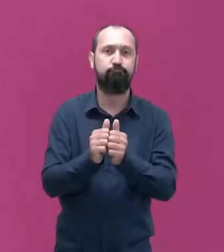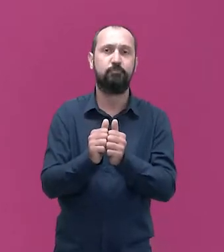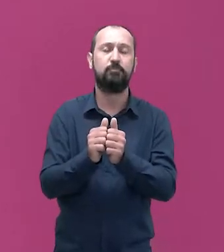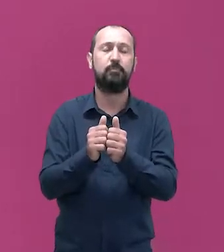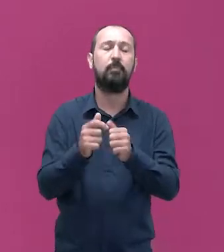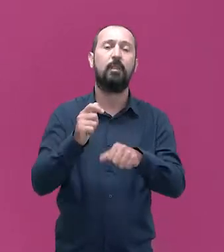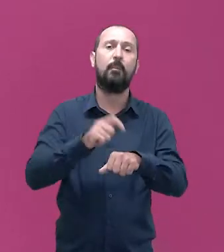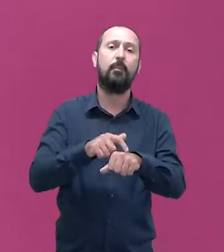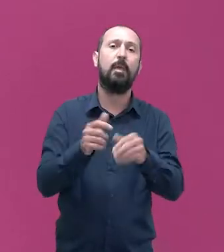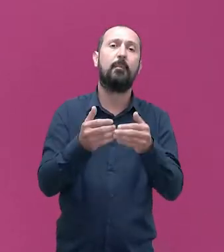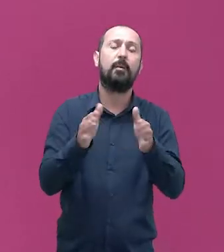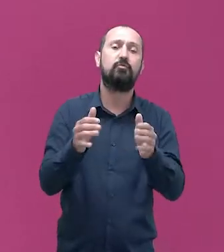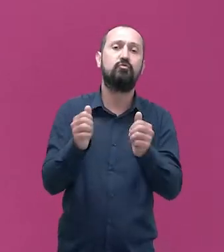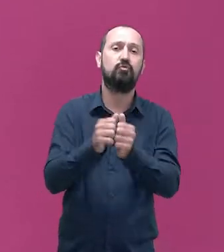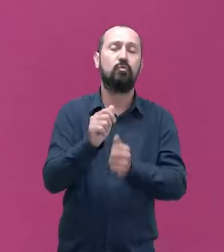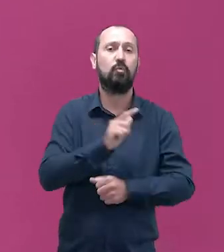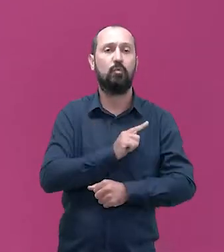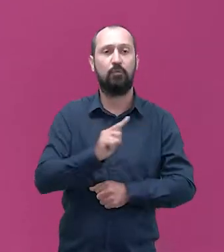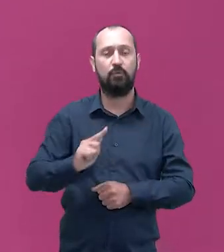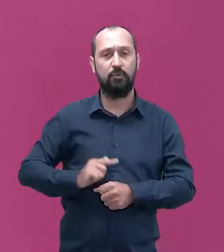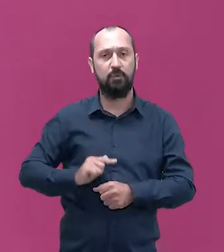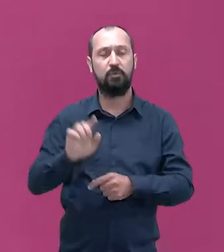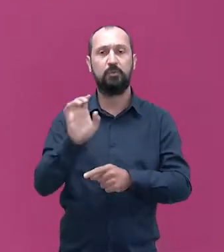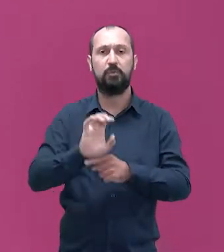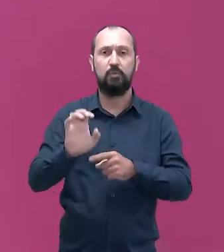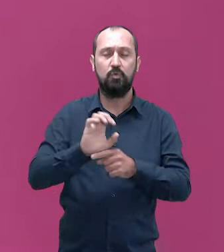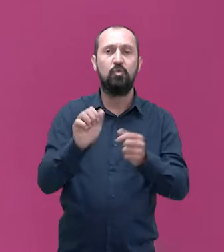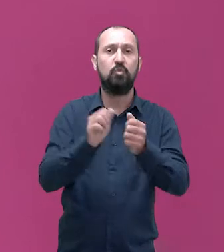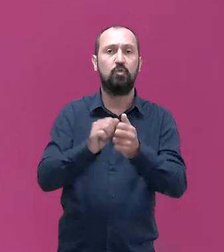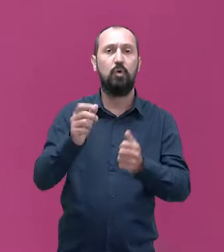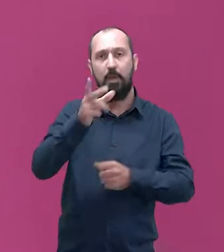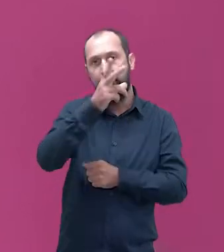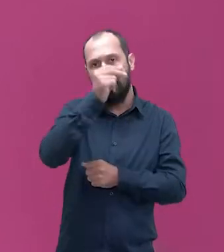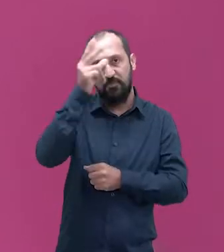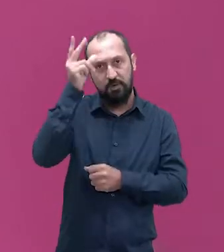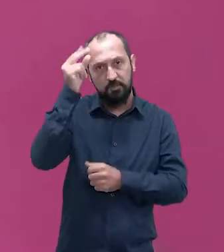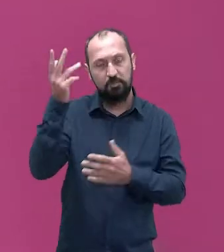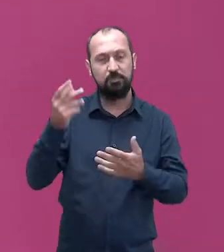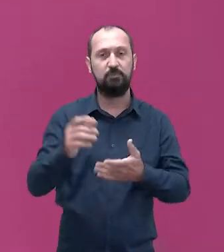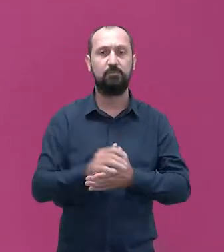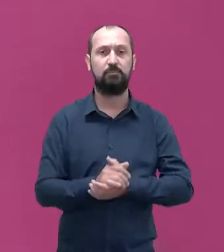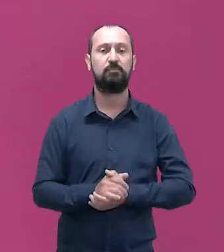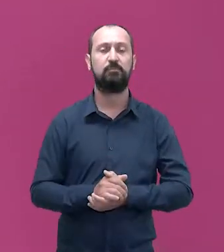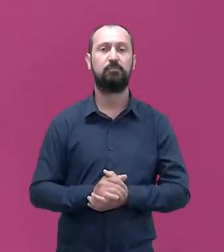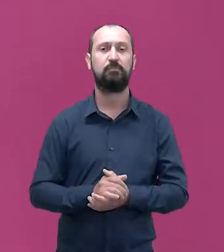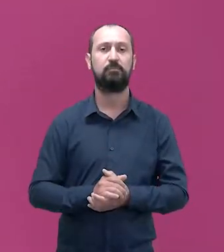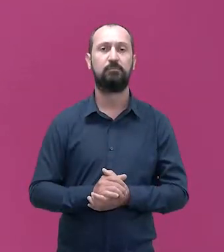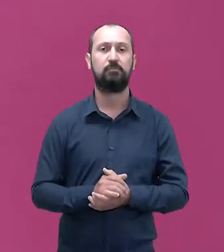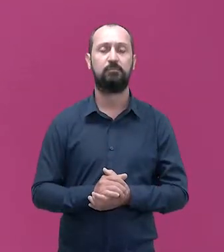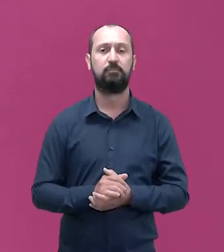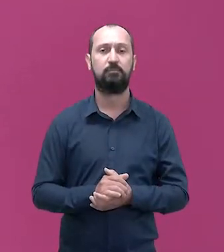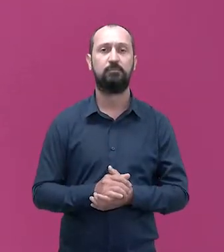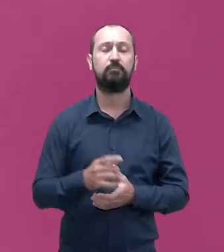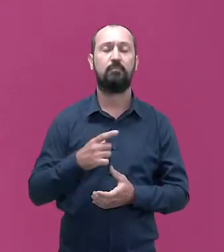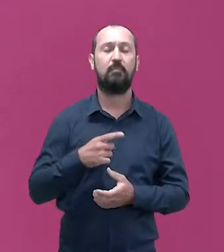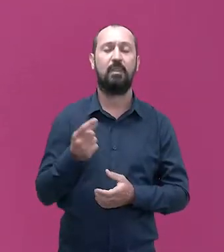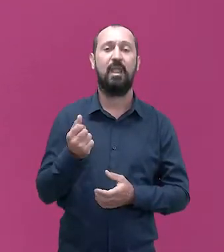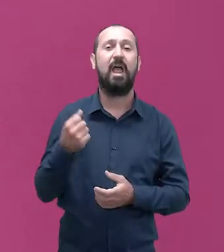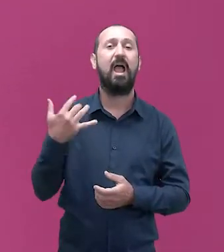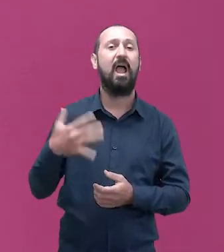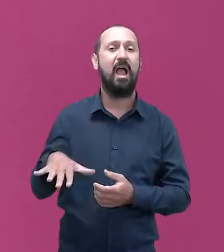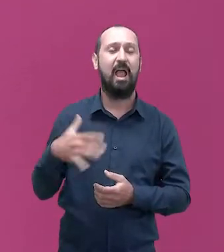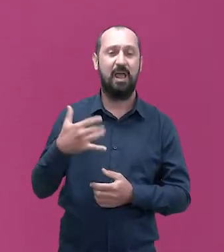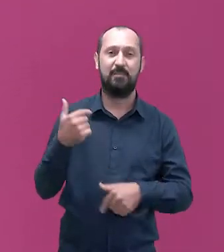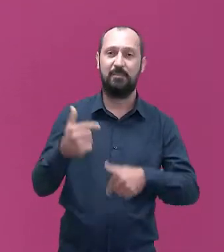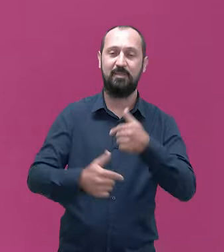juntos, né, essa abertura junto ao governo do estado, junto às prefeituras, né? Nós temos um